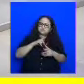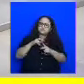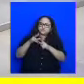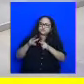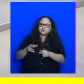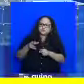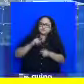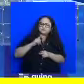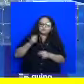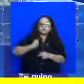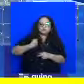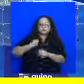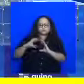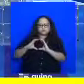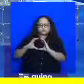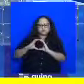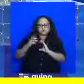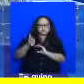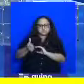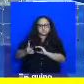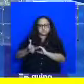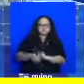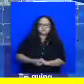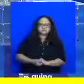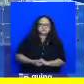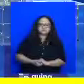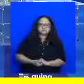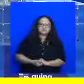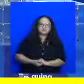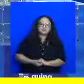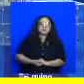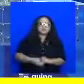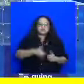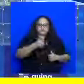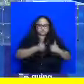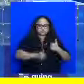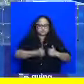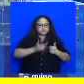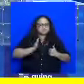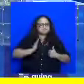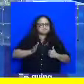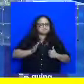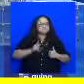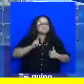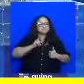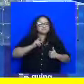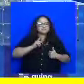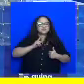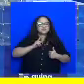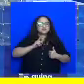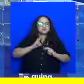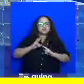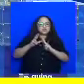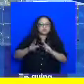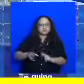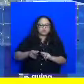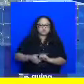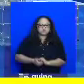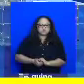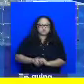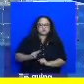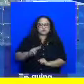ou seja, do globo número 6. Para a realização do sorteio do Time do Coração, que possui o mesmo universo de números da Time Mania, ou